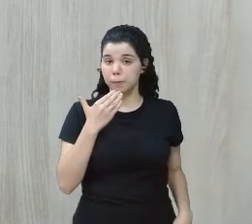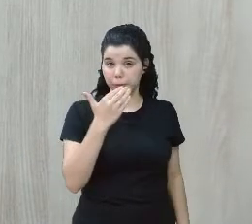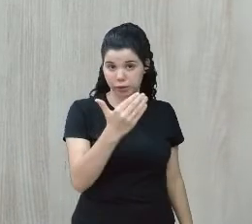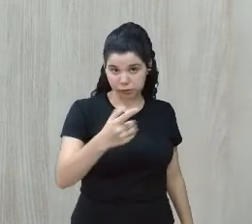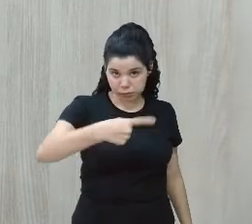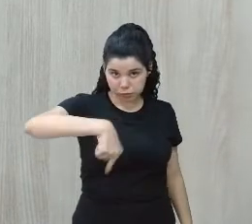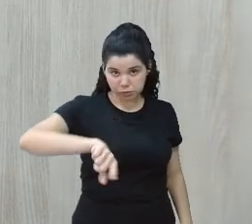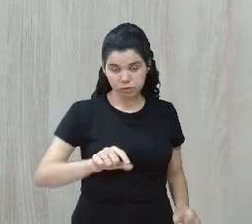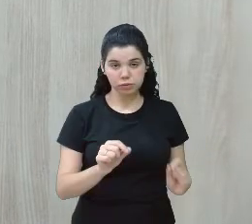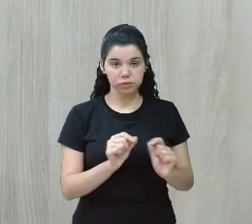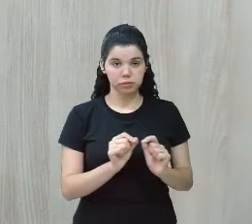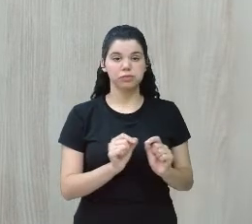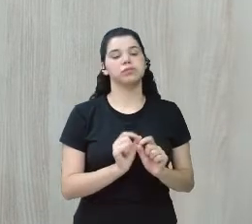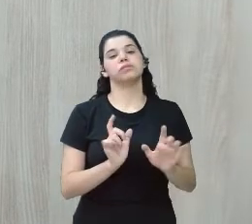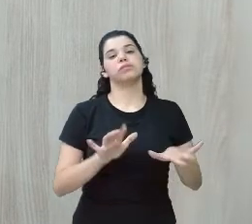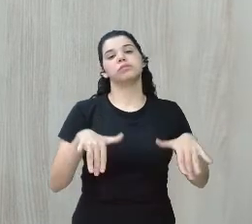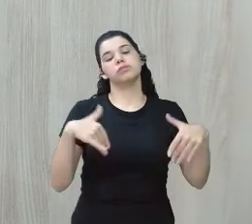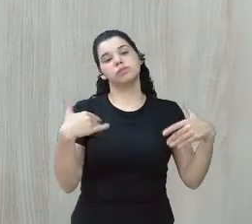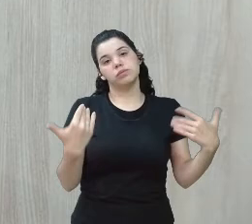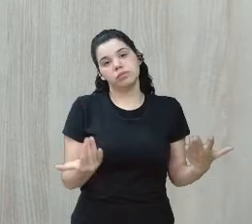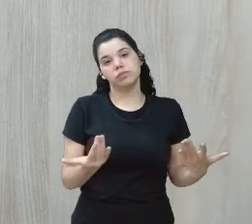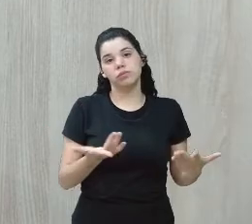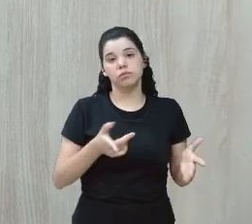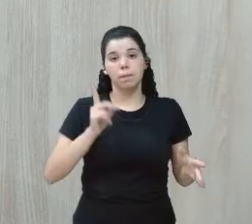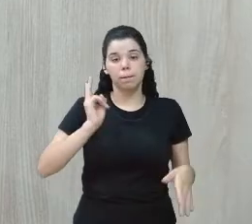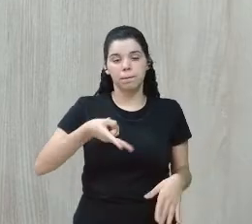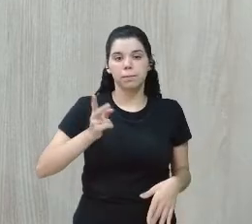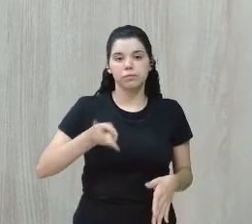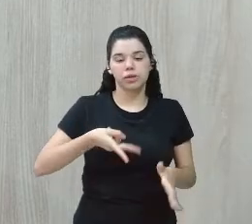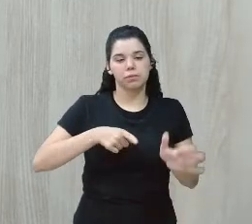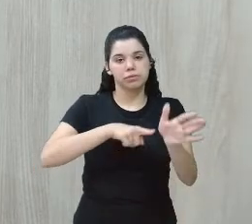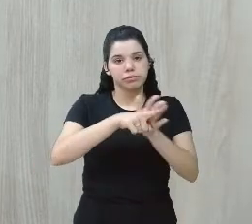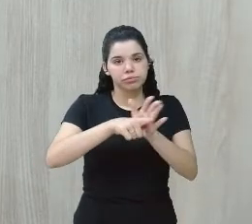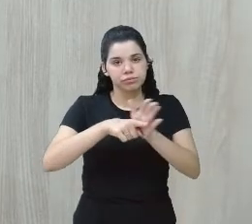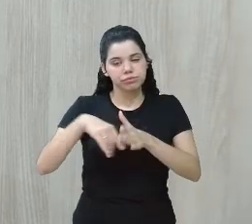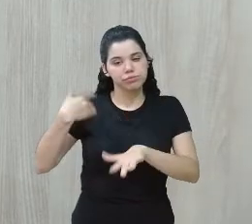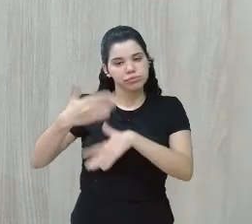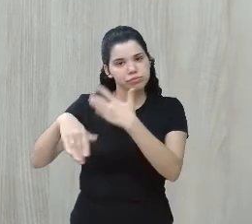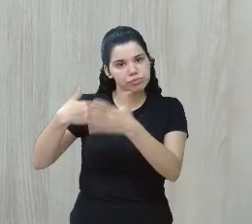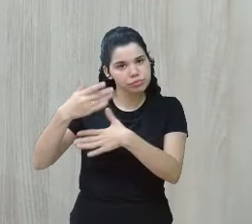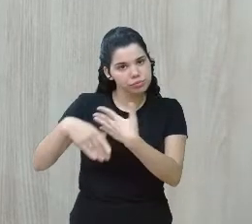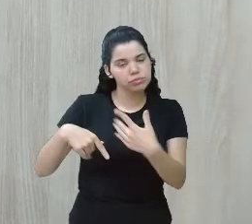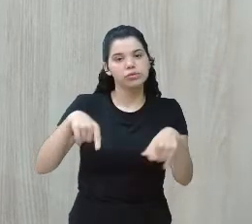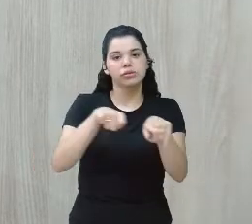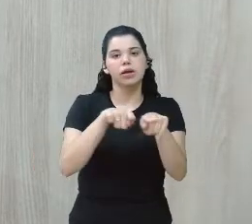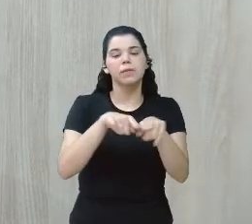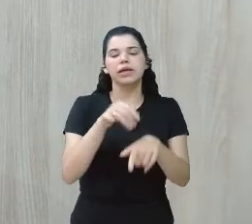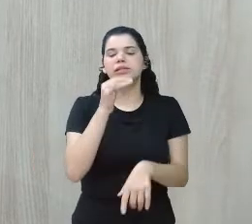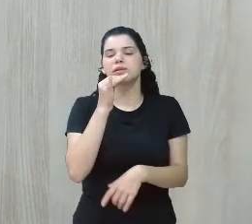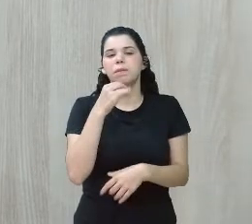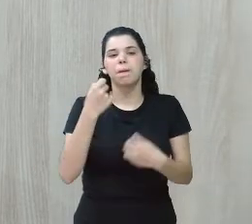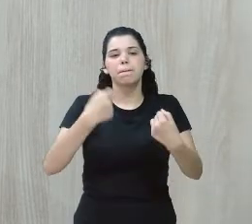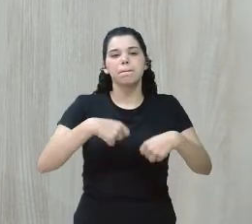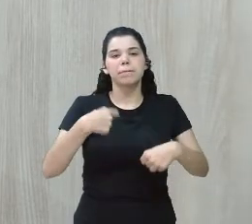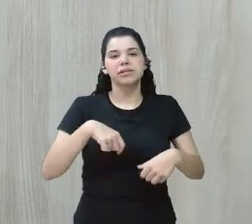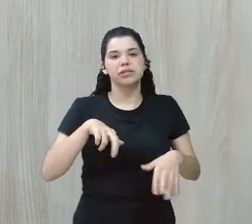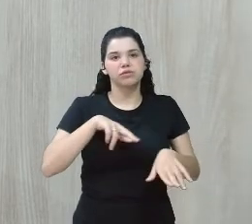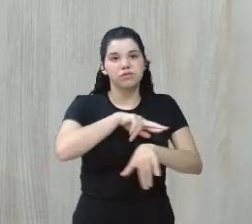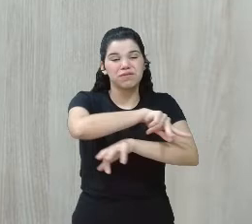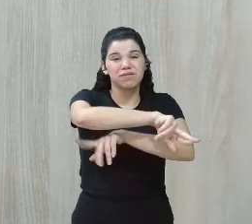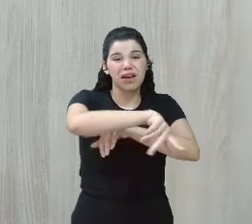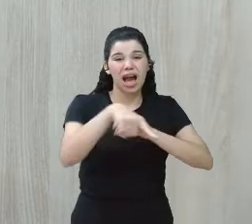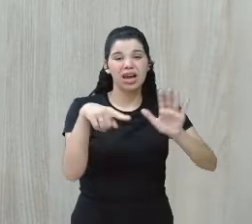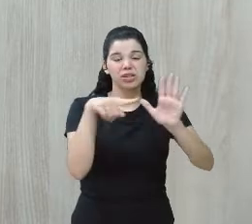costumam pedir. Esses exames regulares, esses exames, vamos dizer, eu preciso fazer uma bateria de